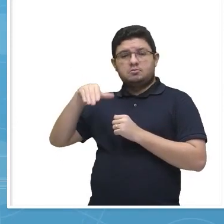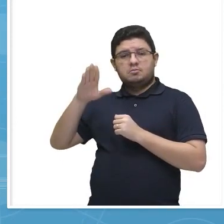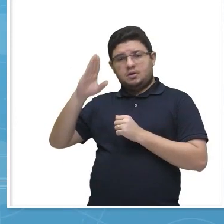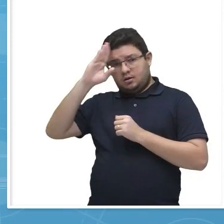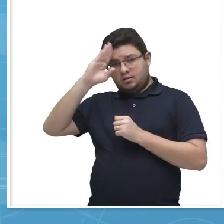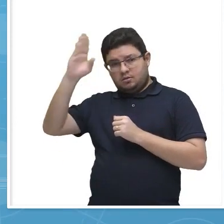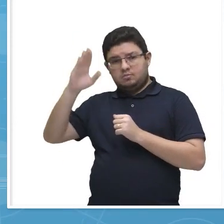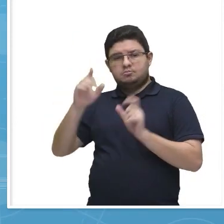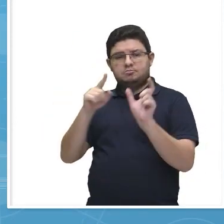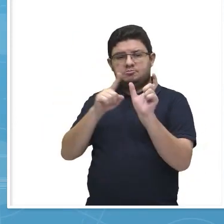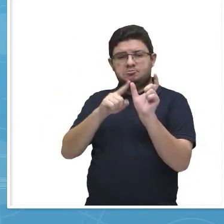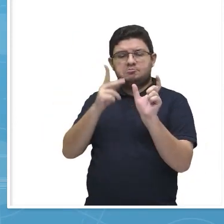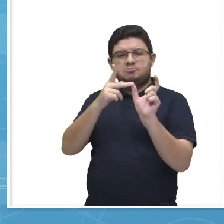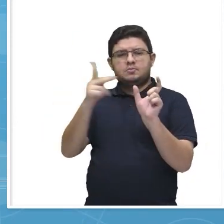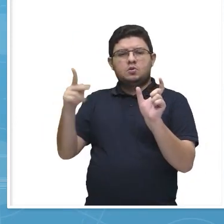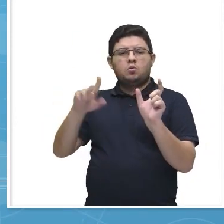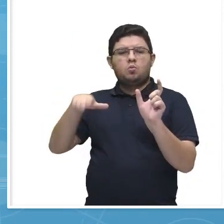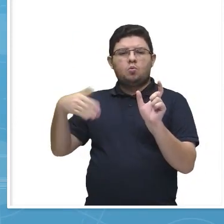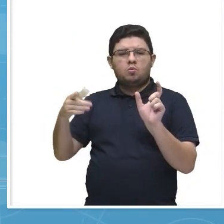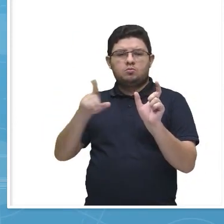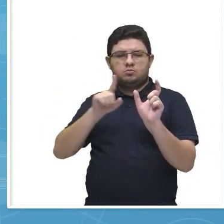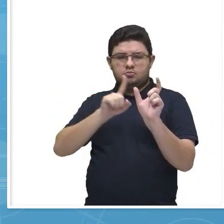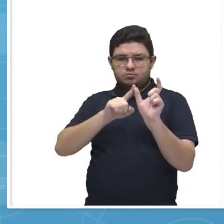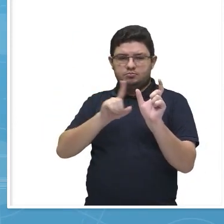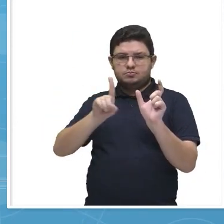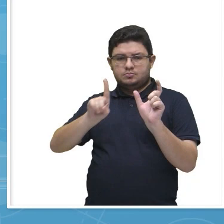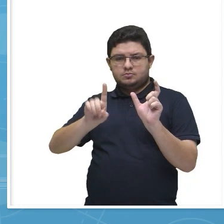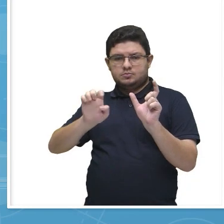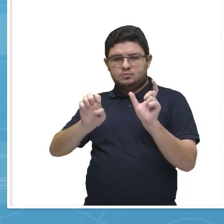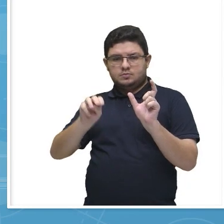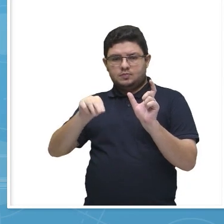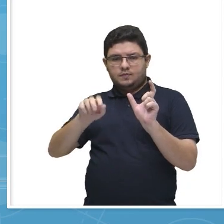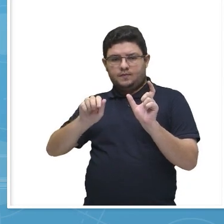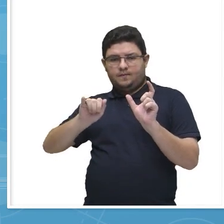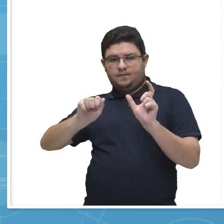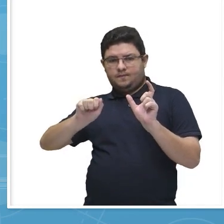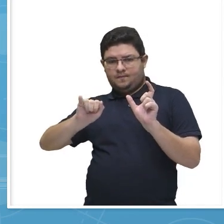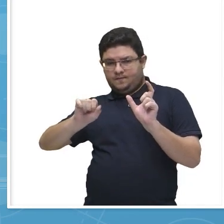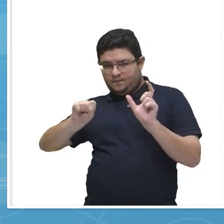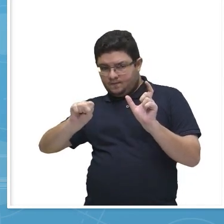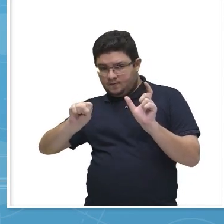é o núcleo do meu predicado e não o verbo. Então, se o